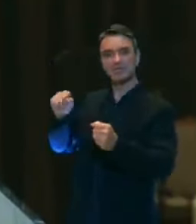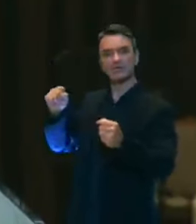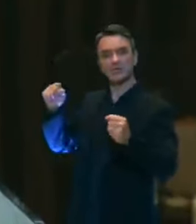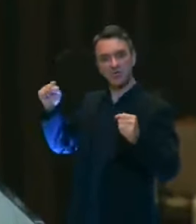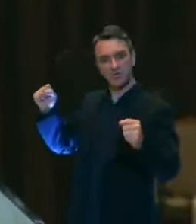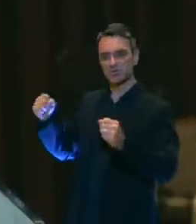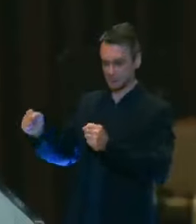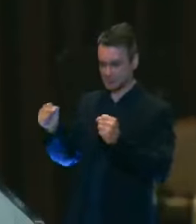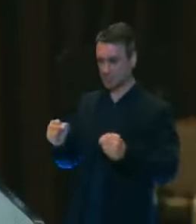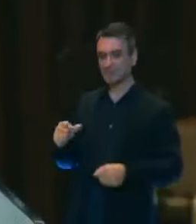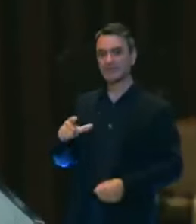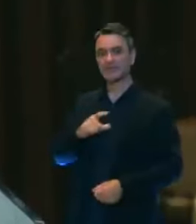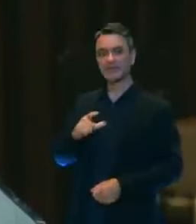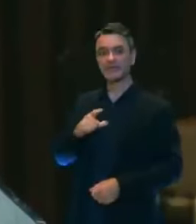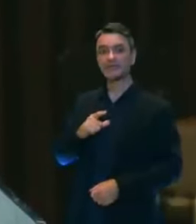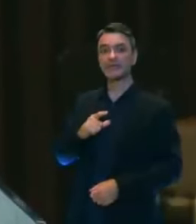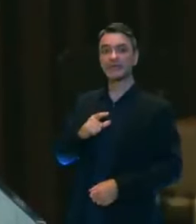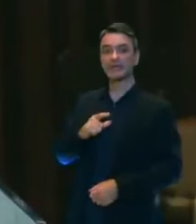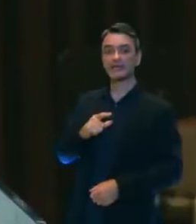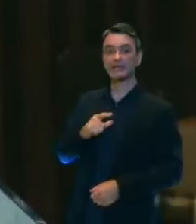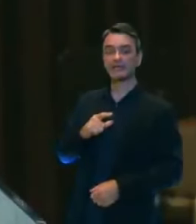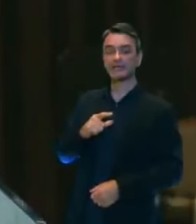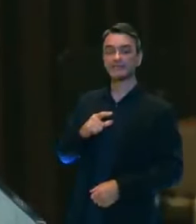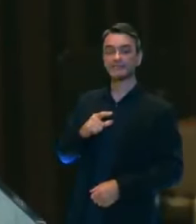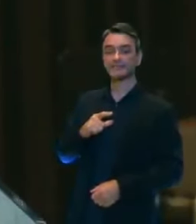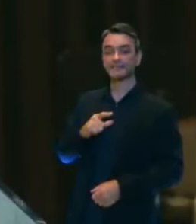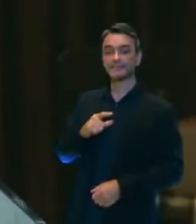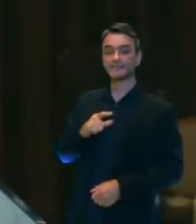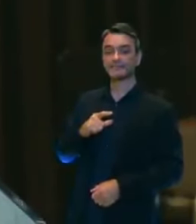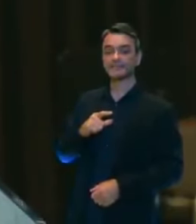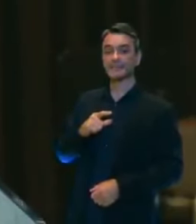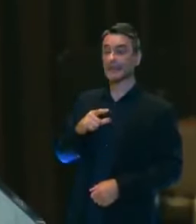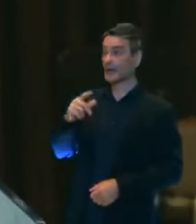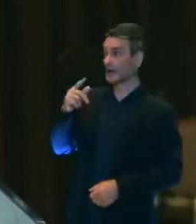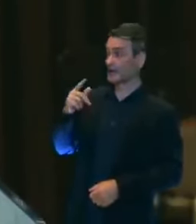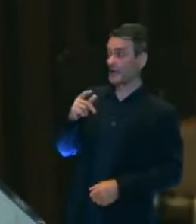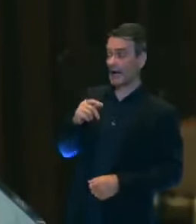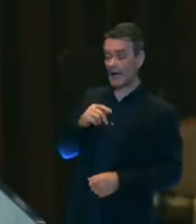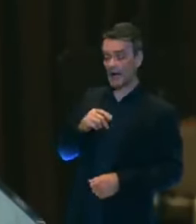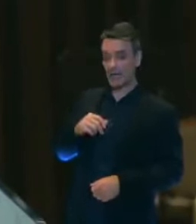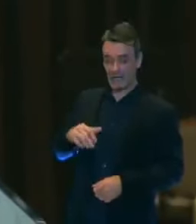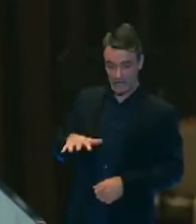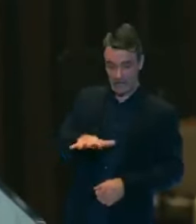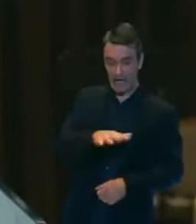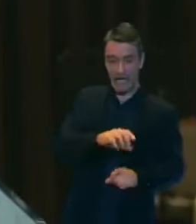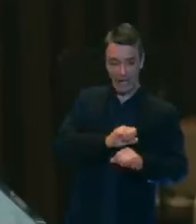em poder. O seu hálito faz a glória dos homens